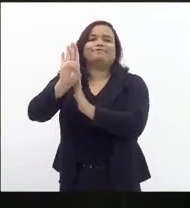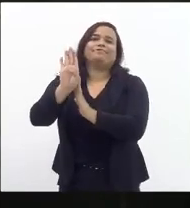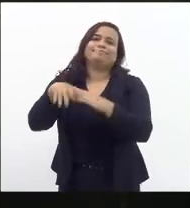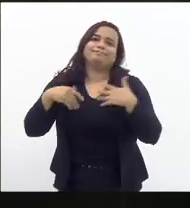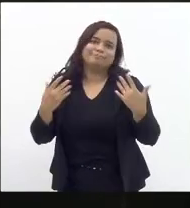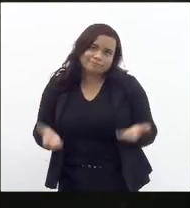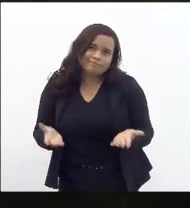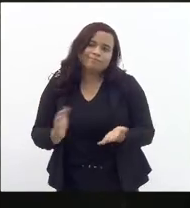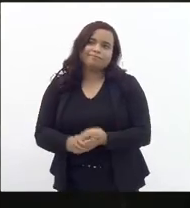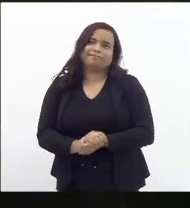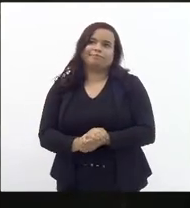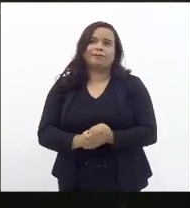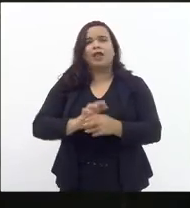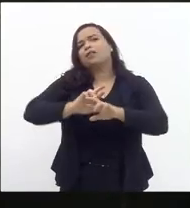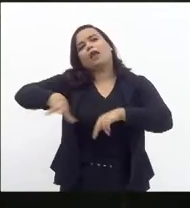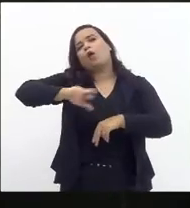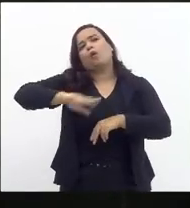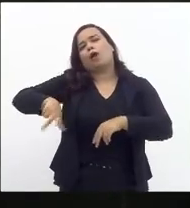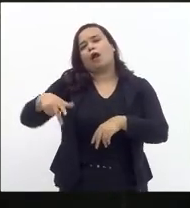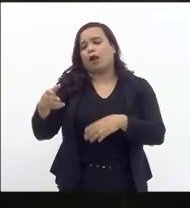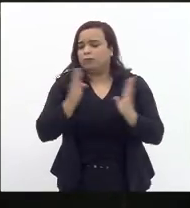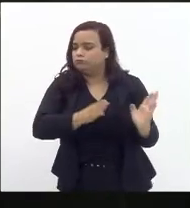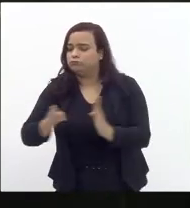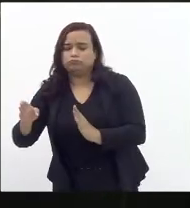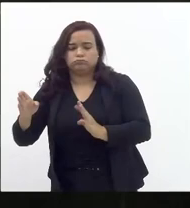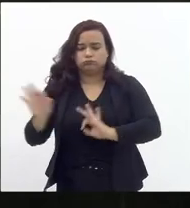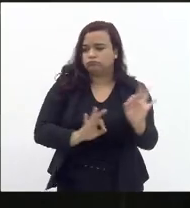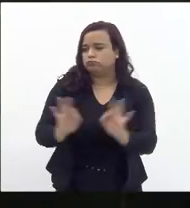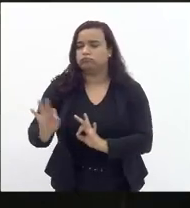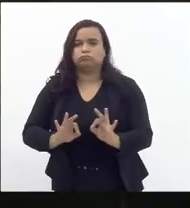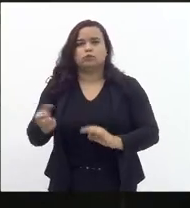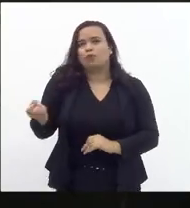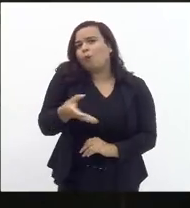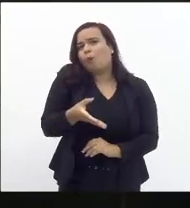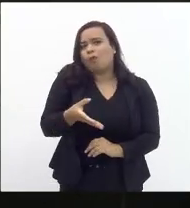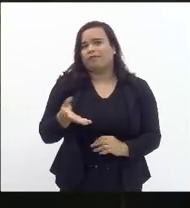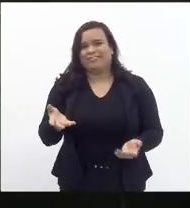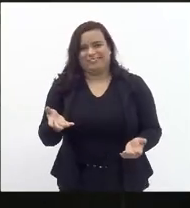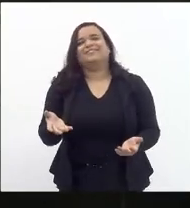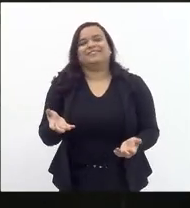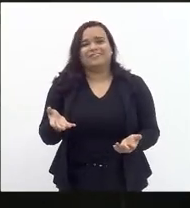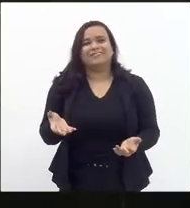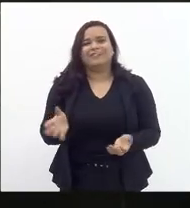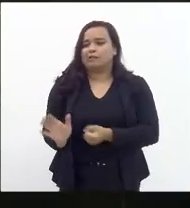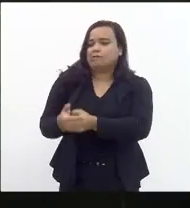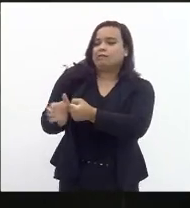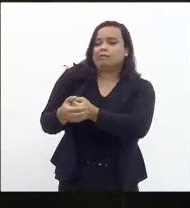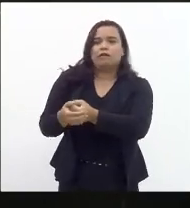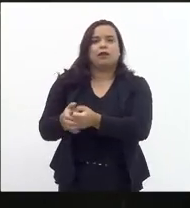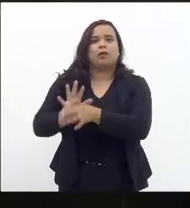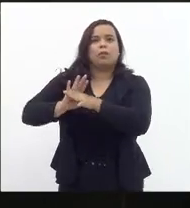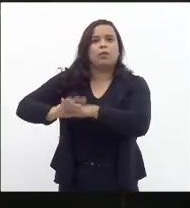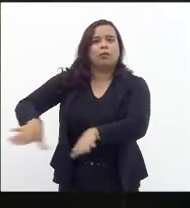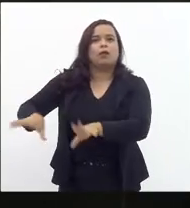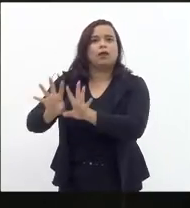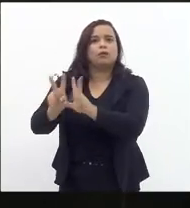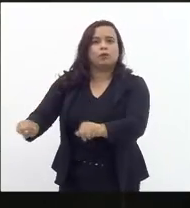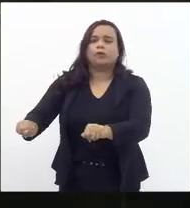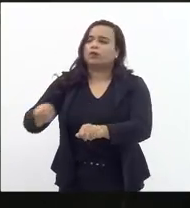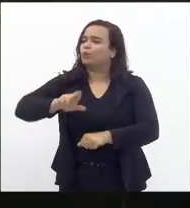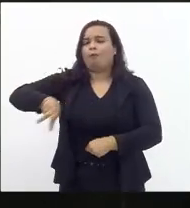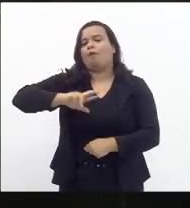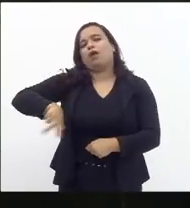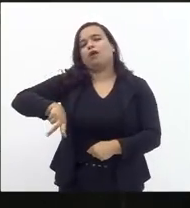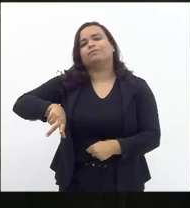a uma nova organização de combate à sonegação, etc. Claro que tem isso também, mas não é só.